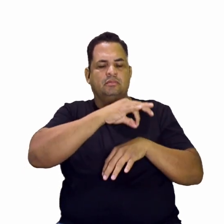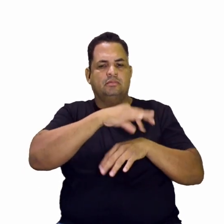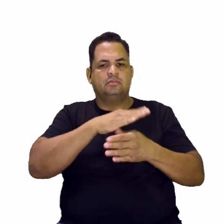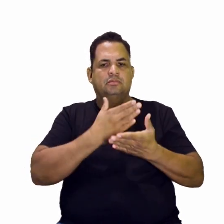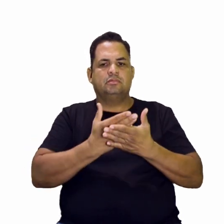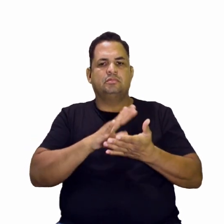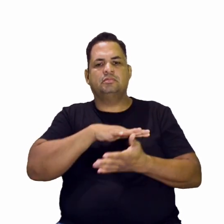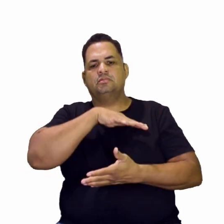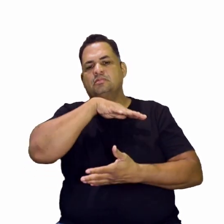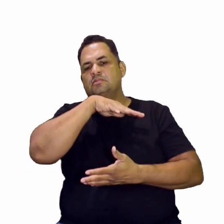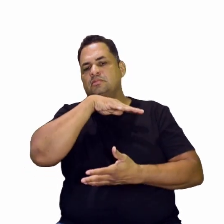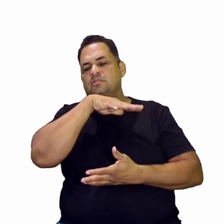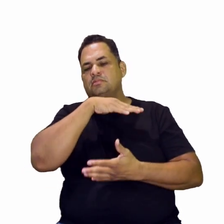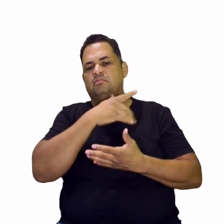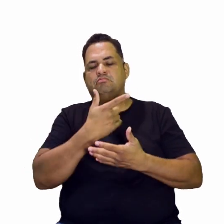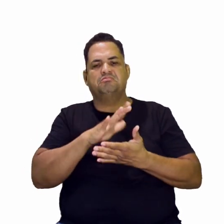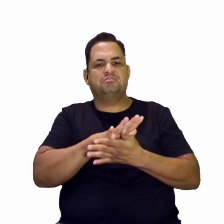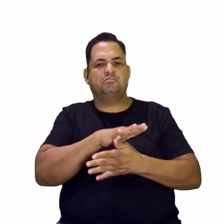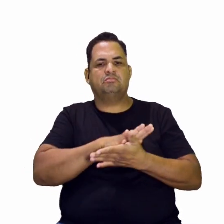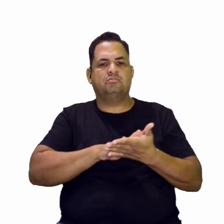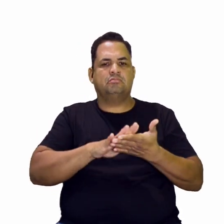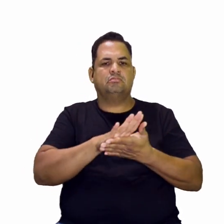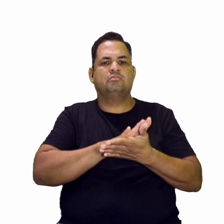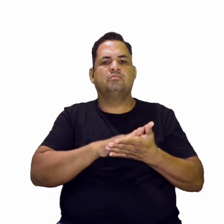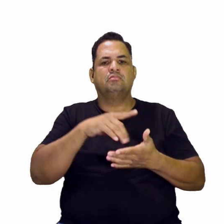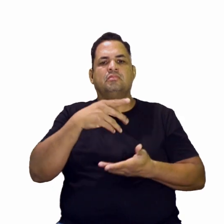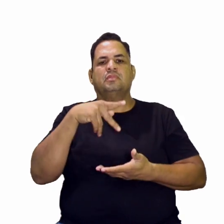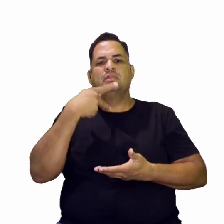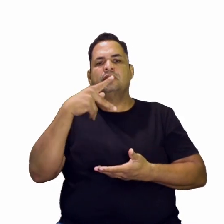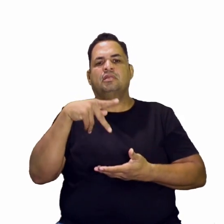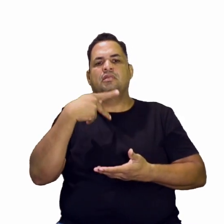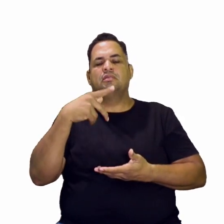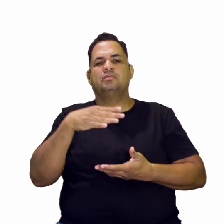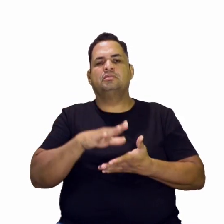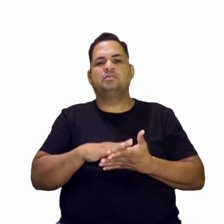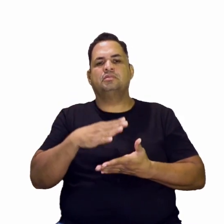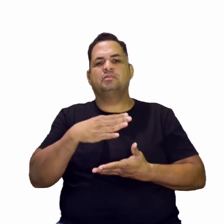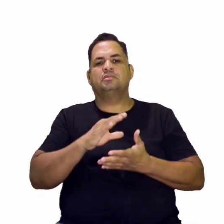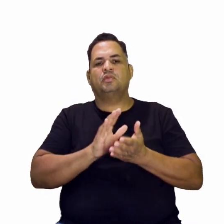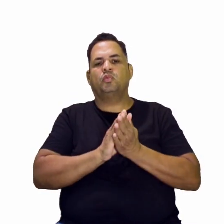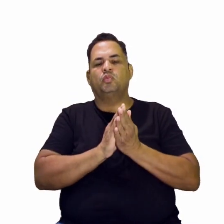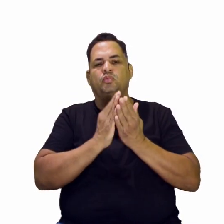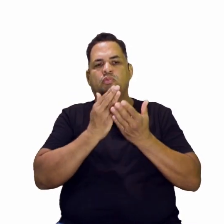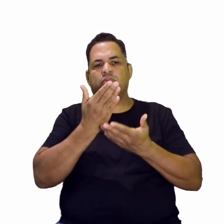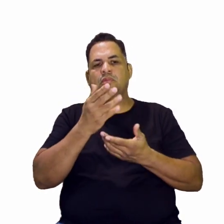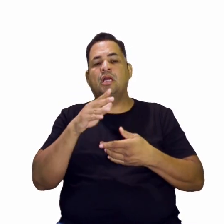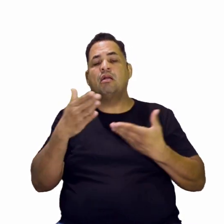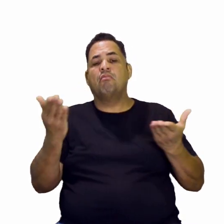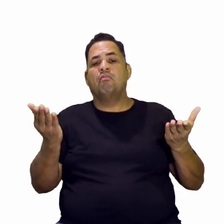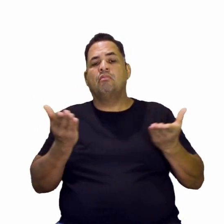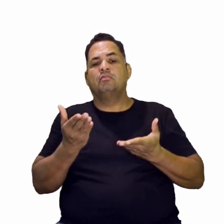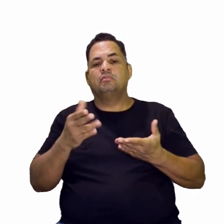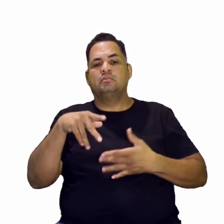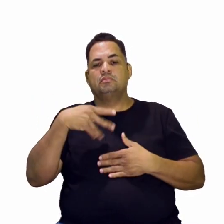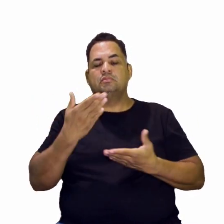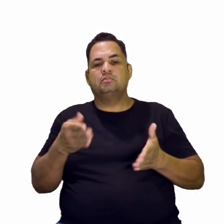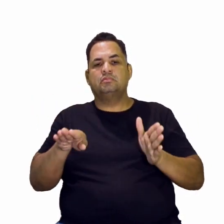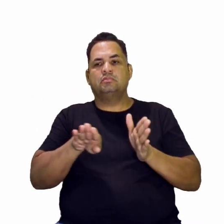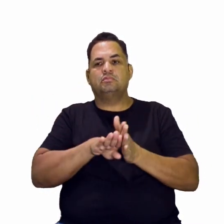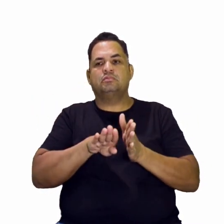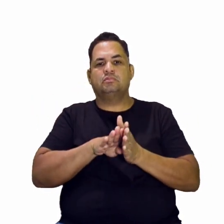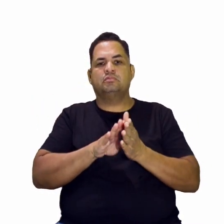já falamos de animais que não tem nada, já falamos desses animais aí que tem o exoesqueleto, que são os artrópodes, e aí a gente chega aqui